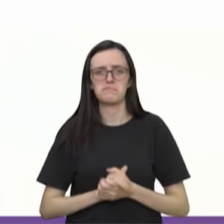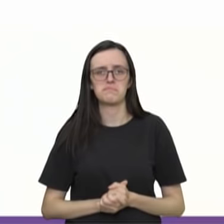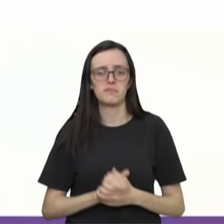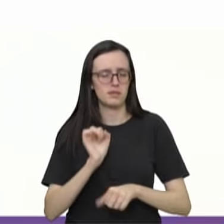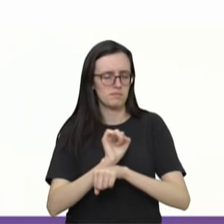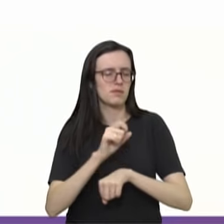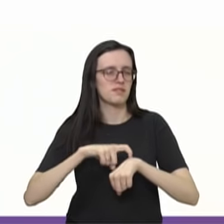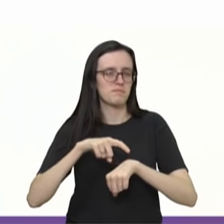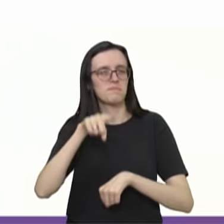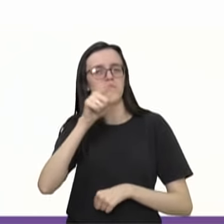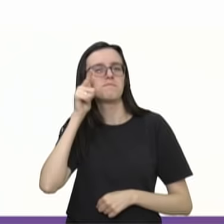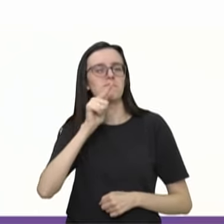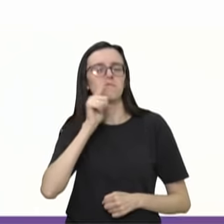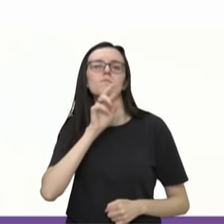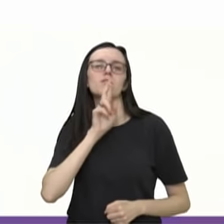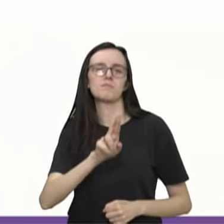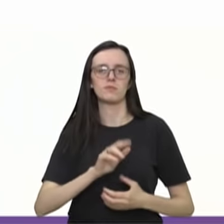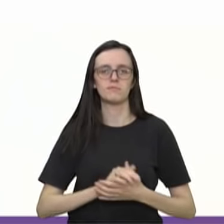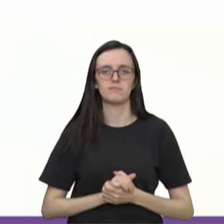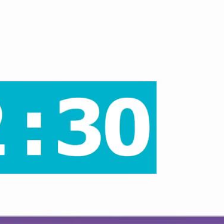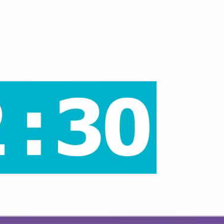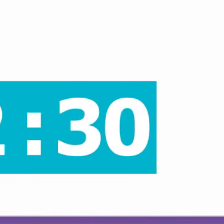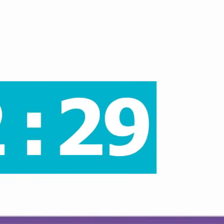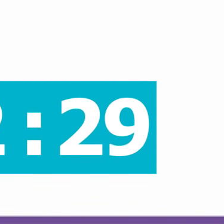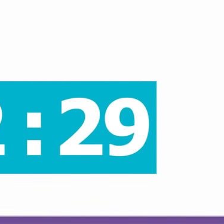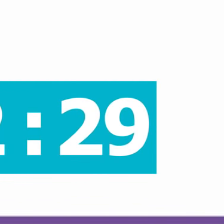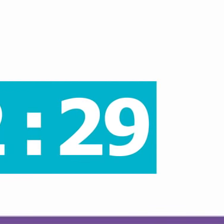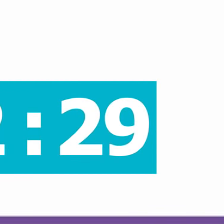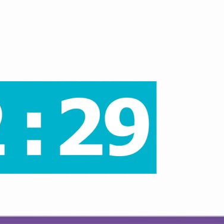e mais alguns minutinhos para que vocês possam